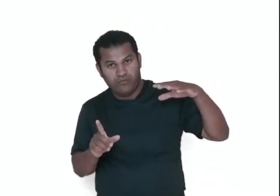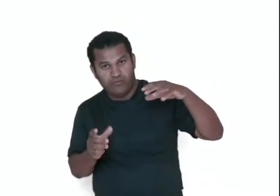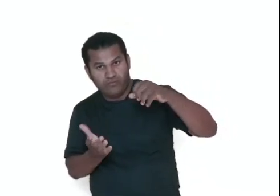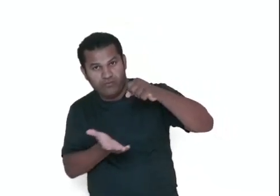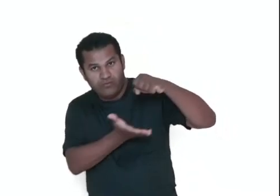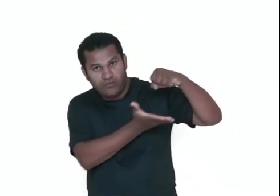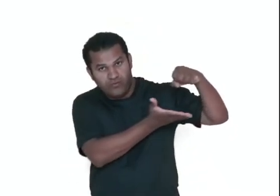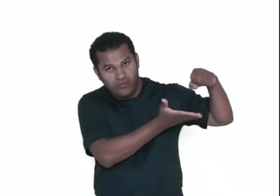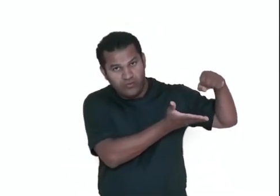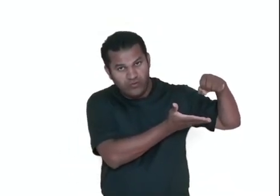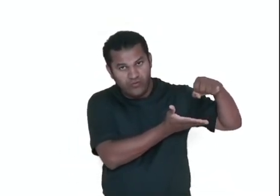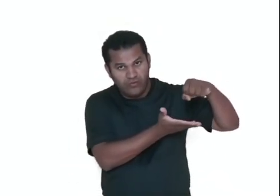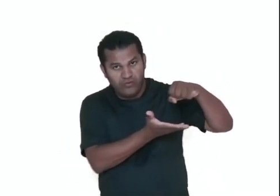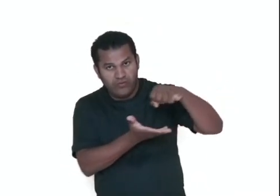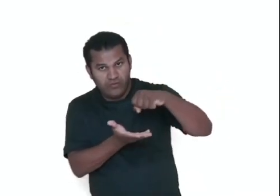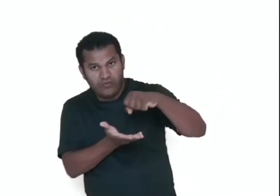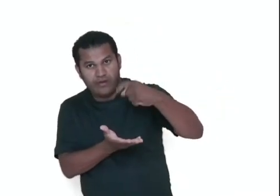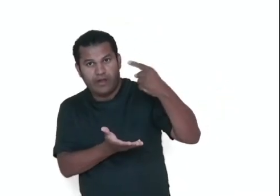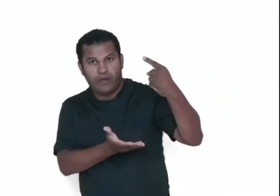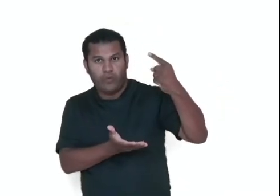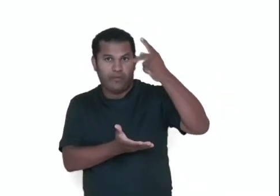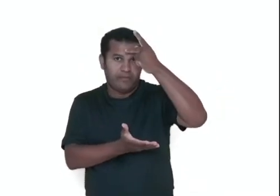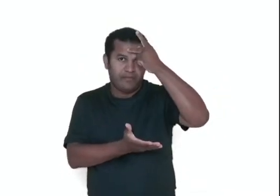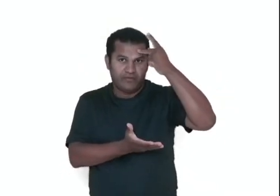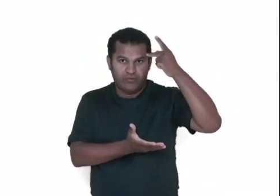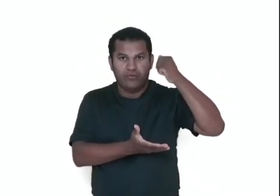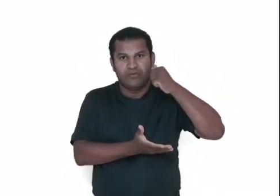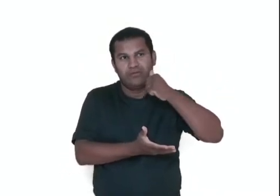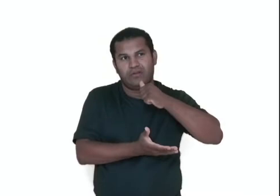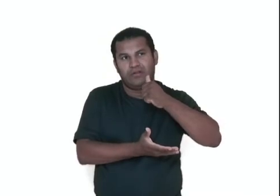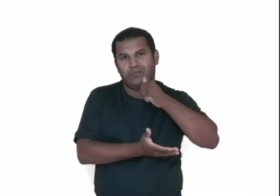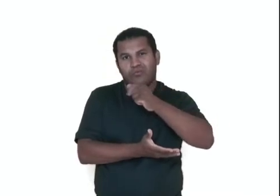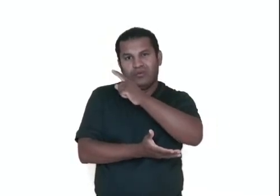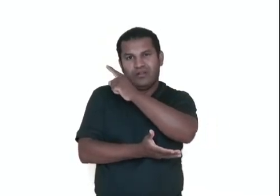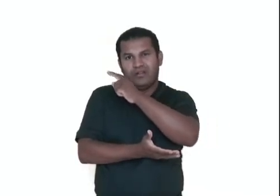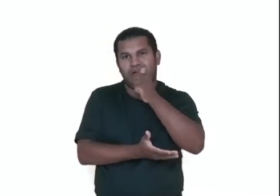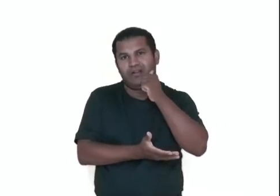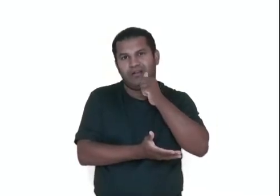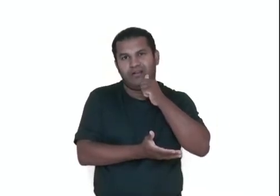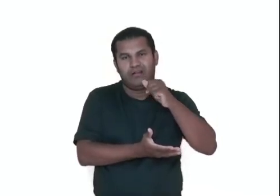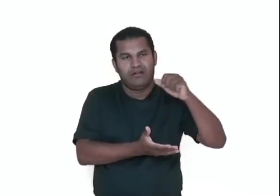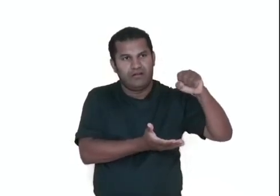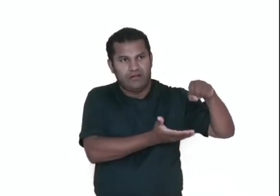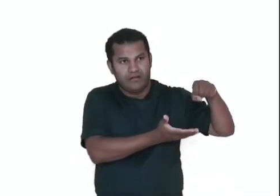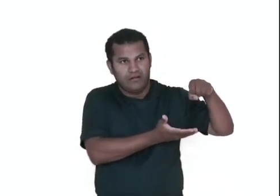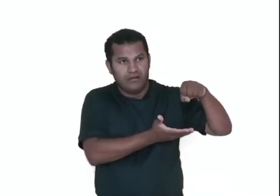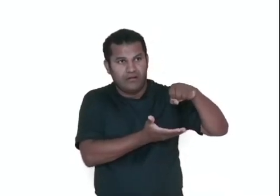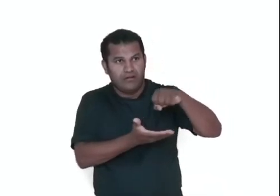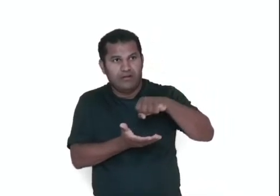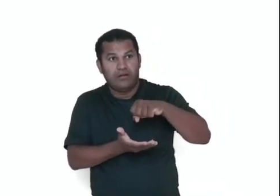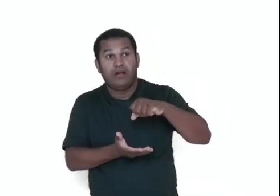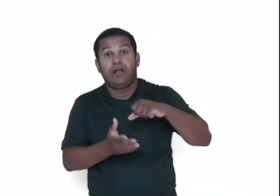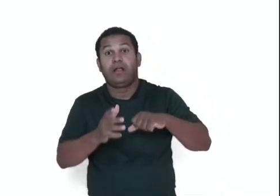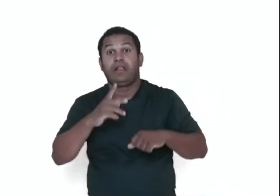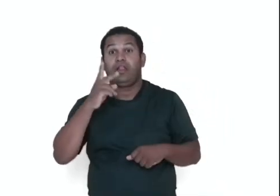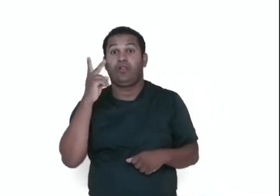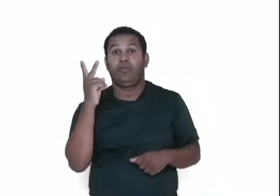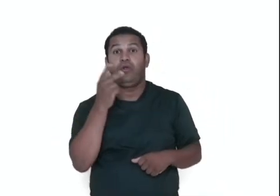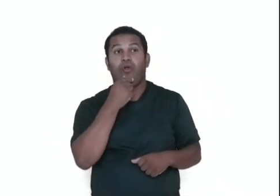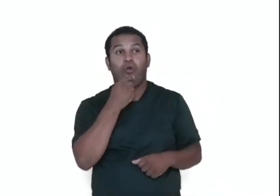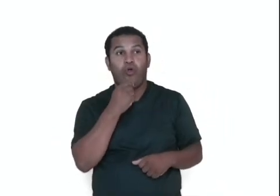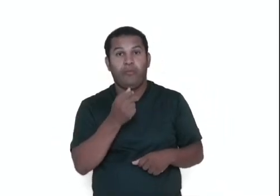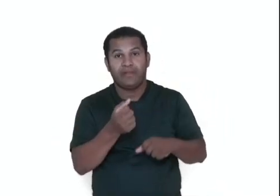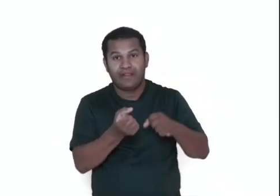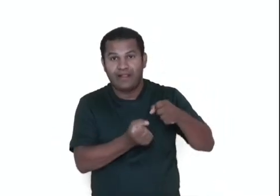pedra, certo? Ela vai guiando essa pedra aqui. E depois, se você for analisar, existe o cara que está esfregando